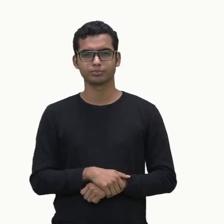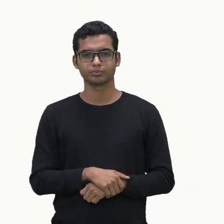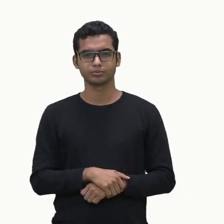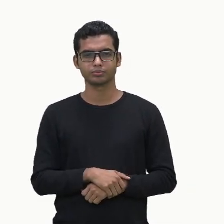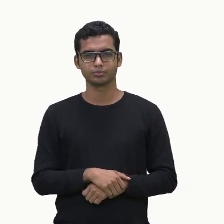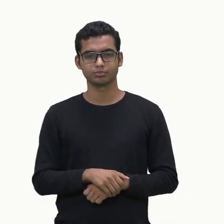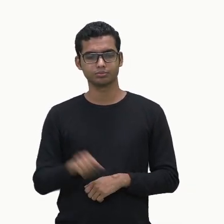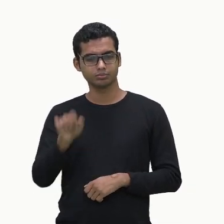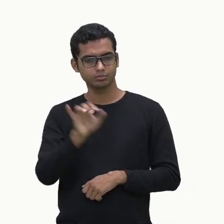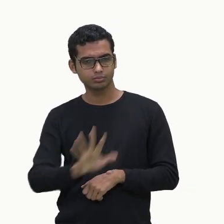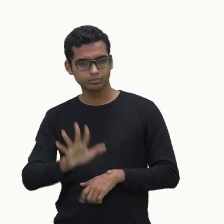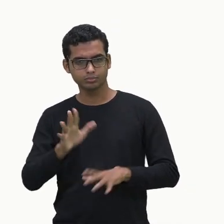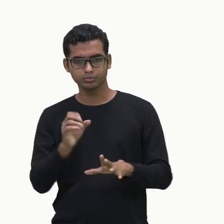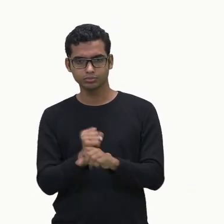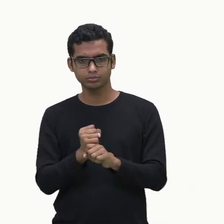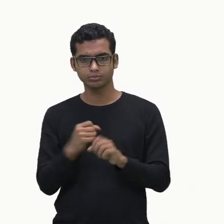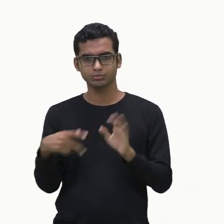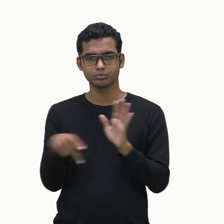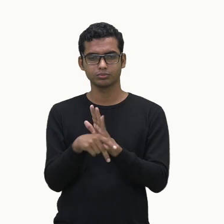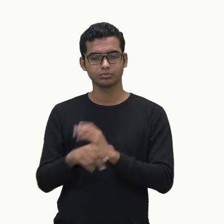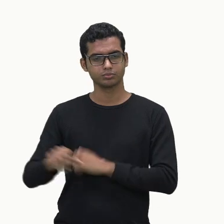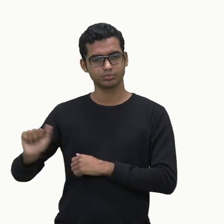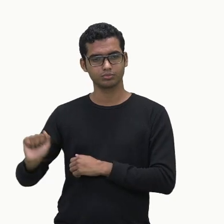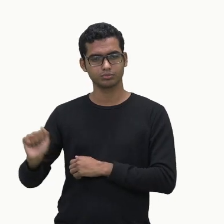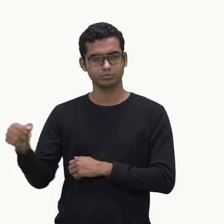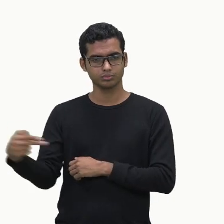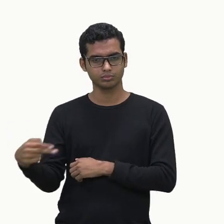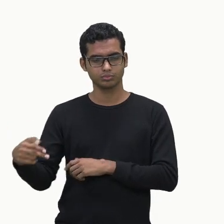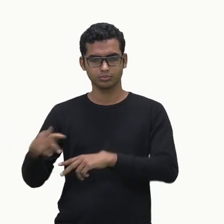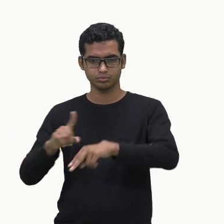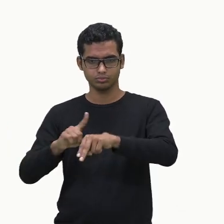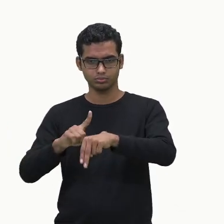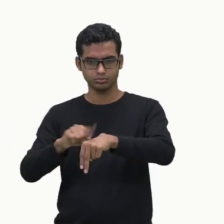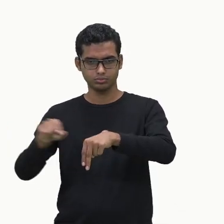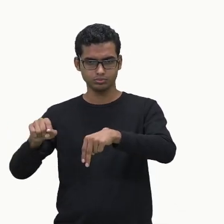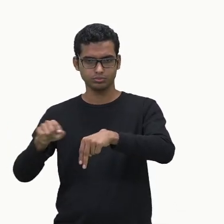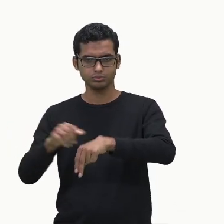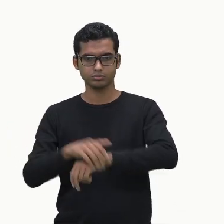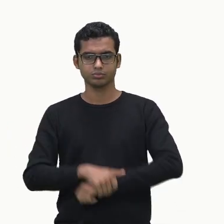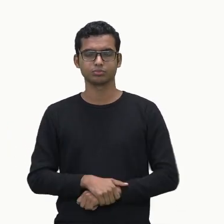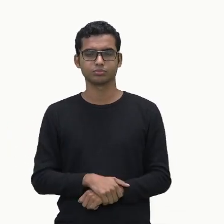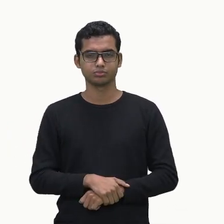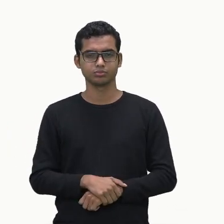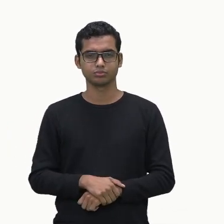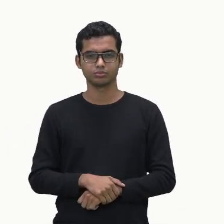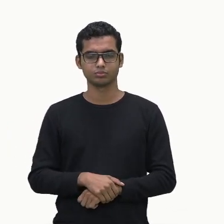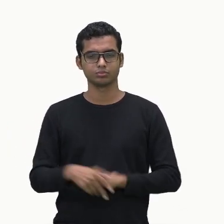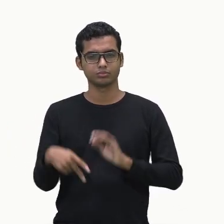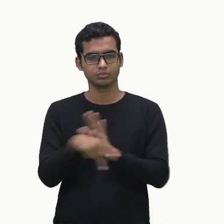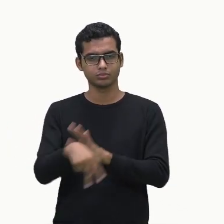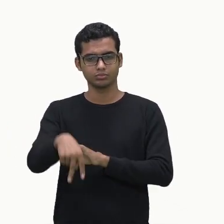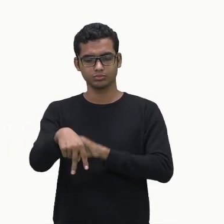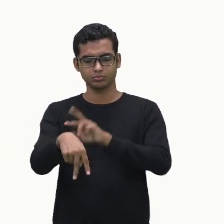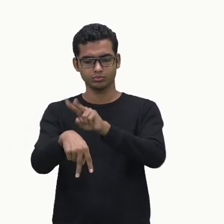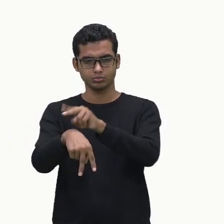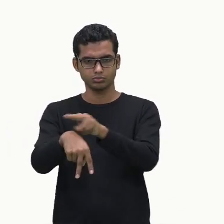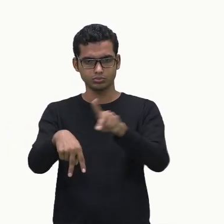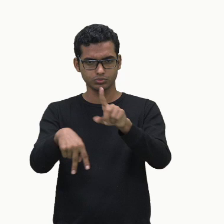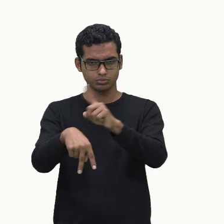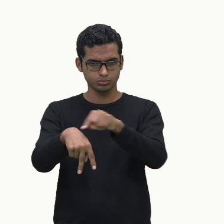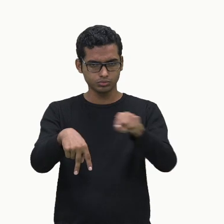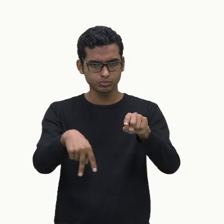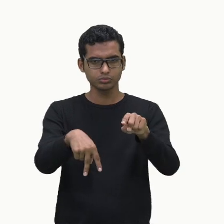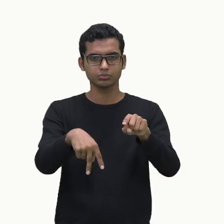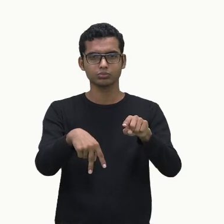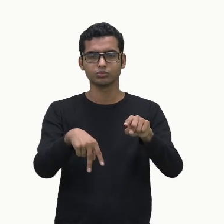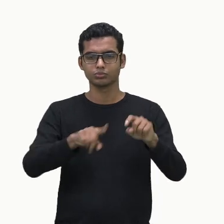da coroa circular vai ser π. O Rzão ao quadrado é o 10, então vai ser 10